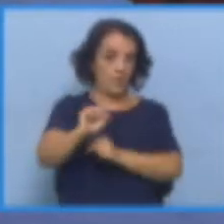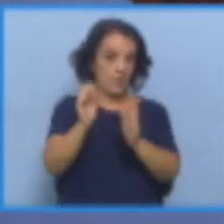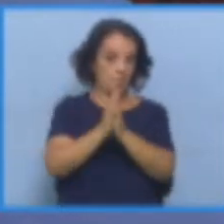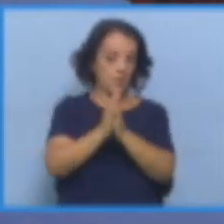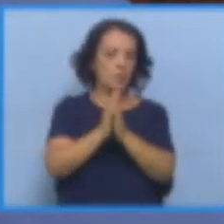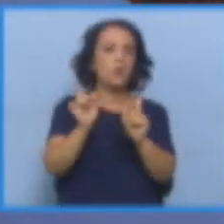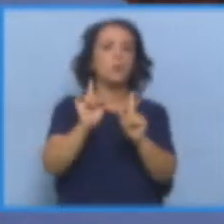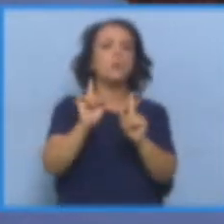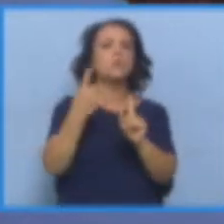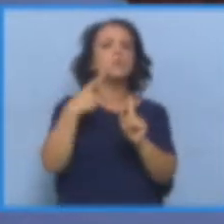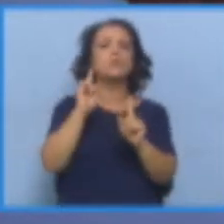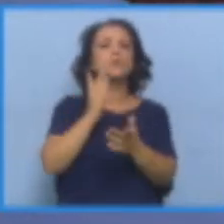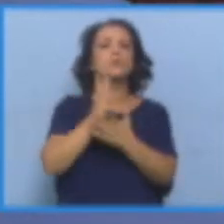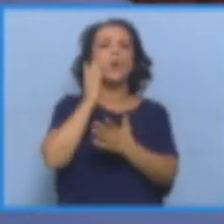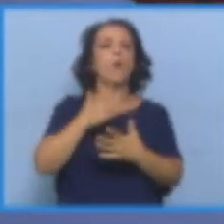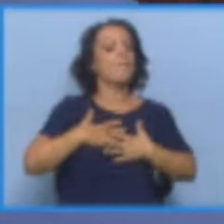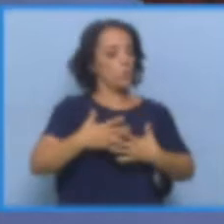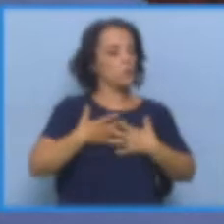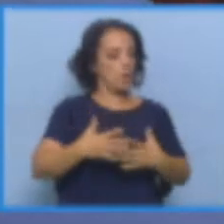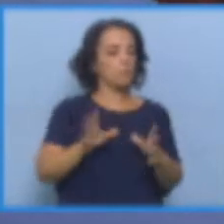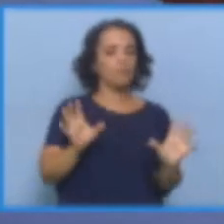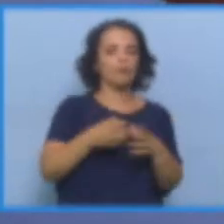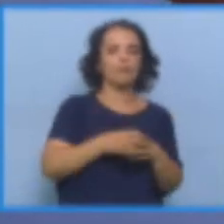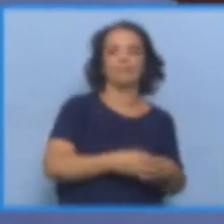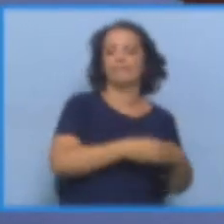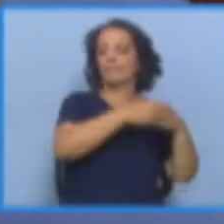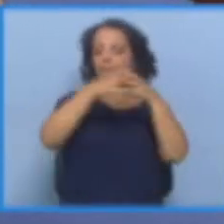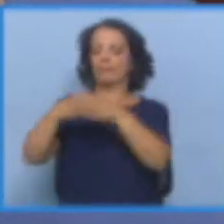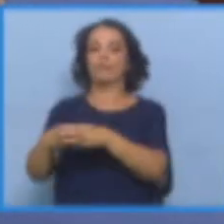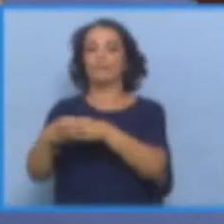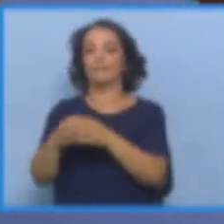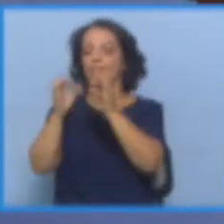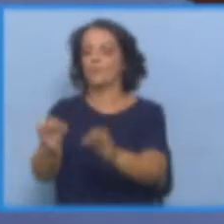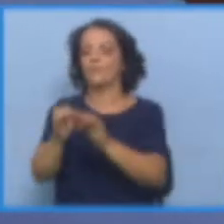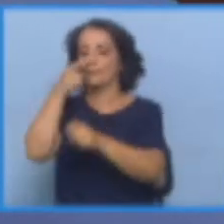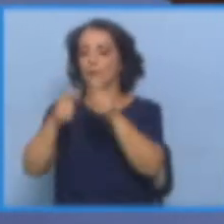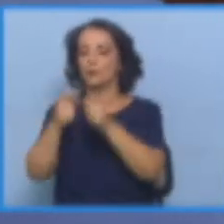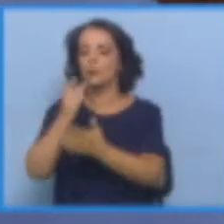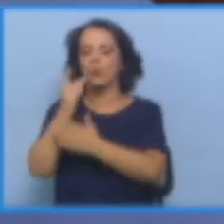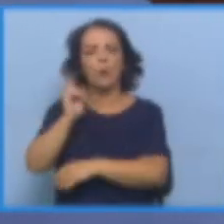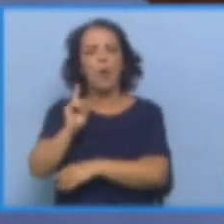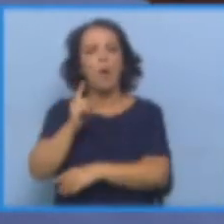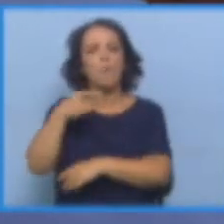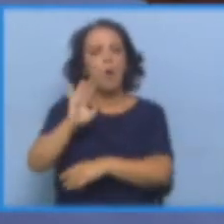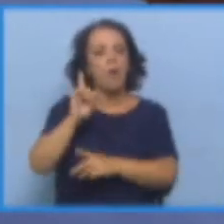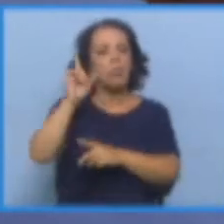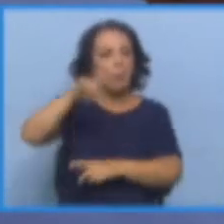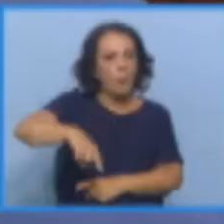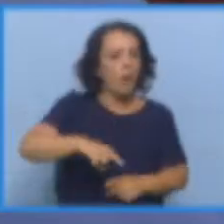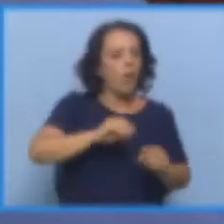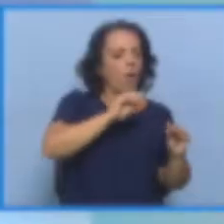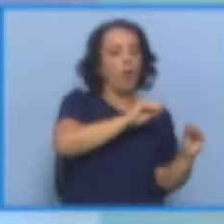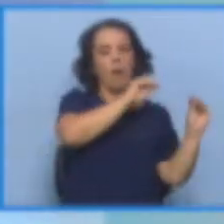mera ação de voluntariado humanitário, não é? Mas colocando lá também